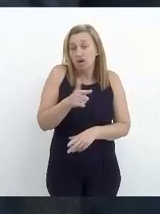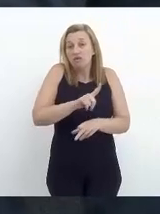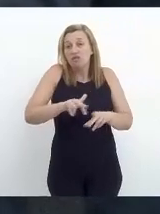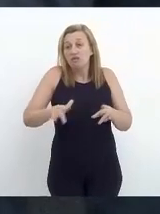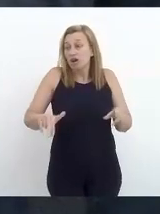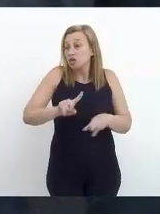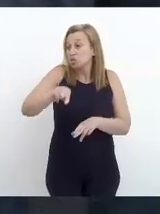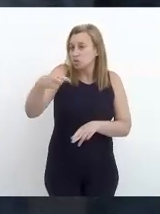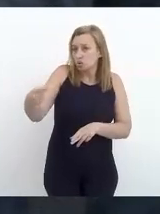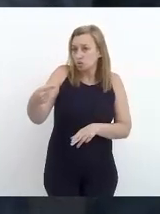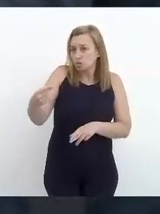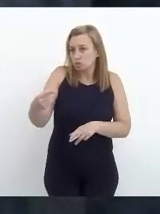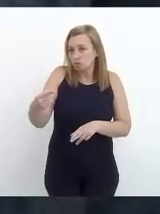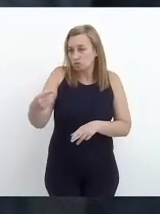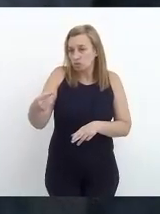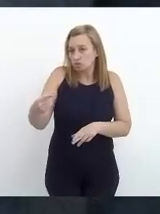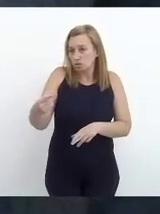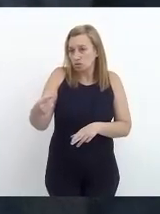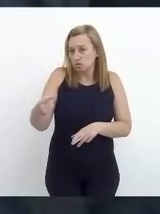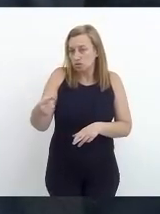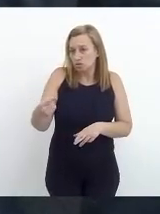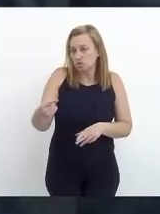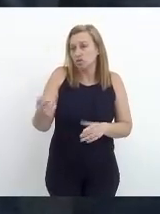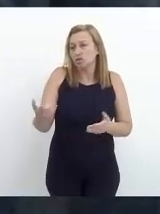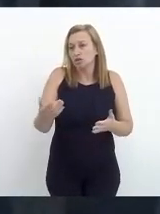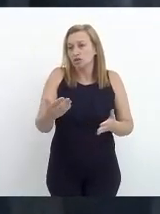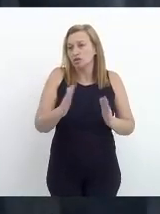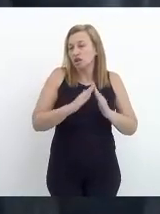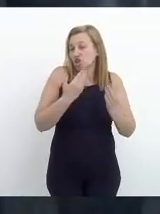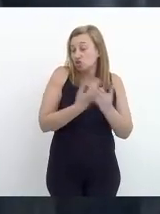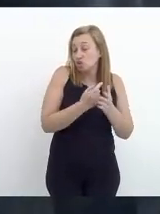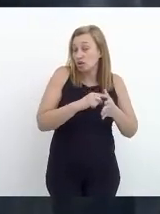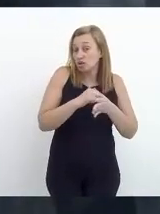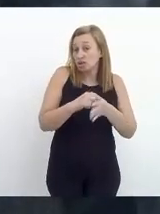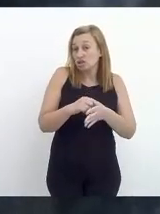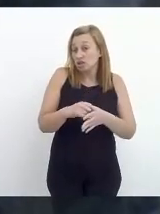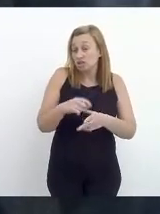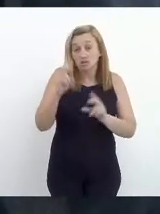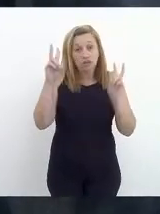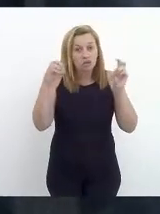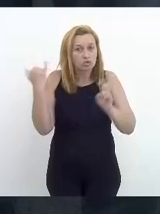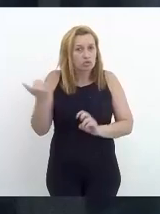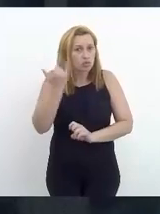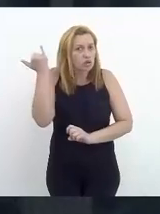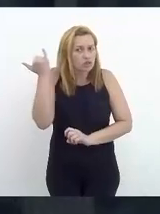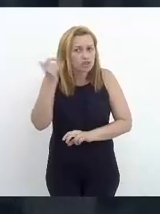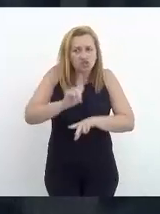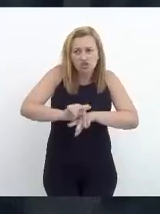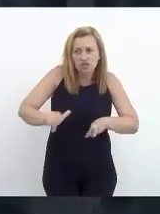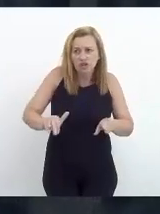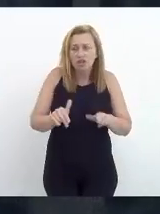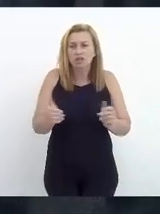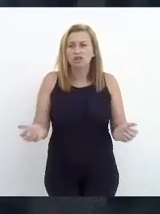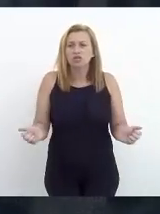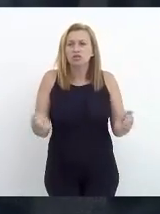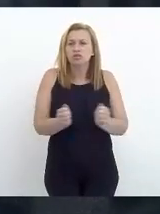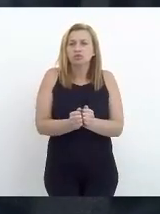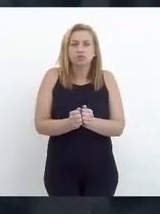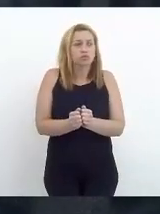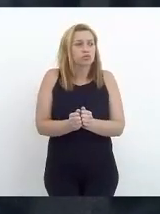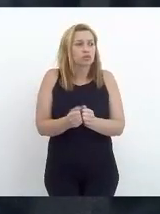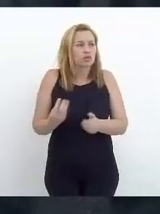outros colégios de líderes sobre temas importantes, temas diversos, em que o colégio de líderes contava com a participação dos